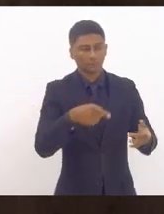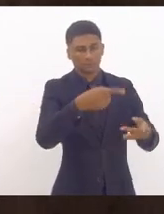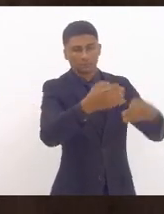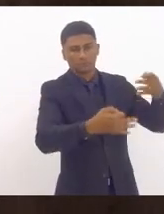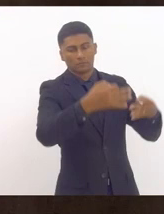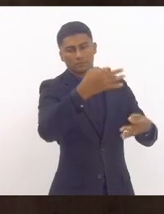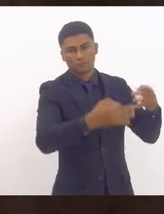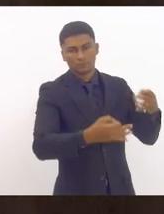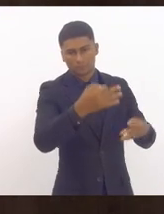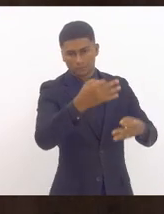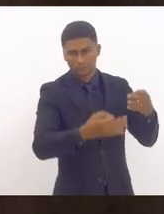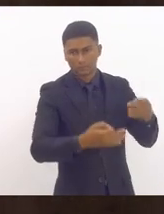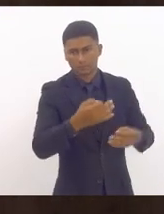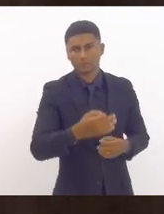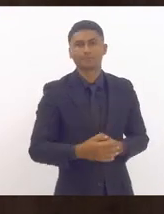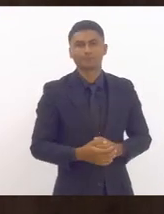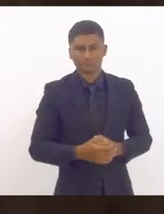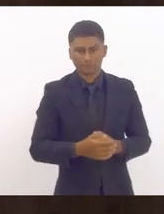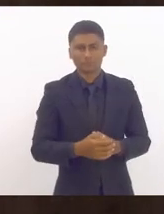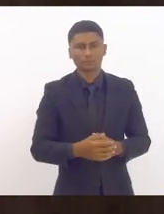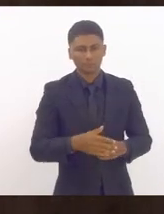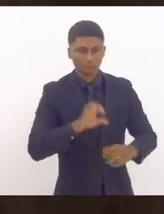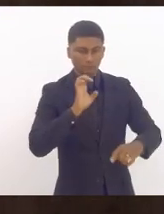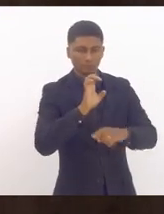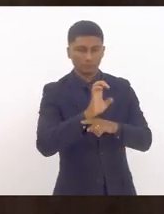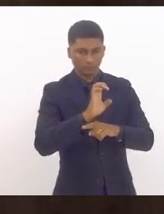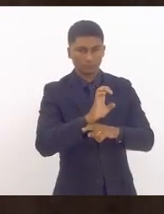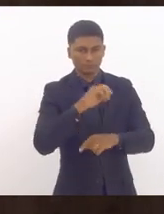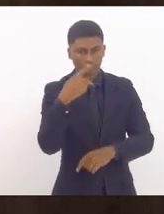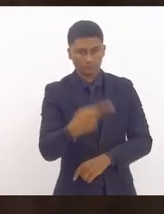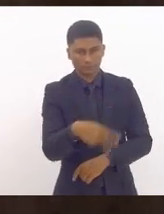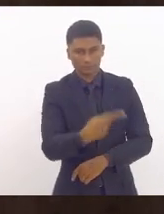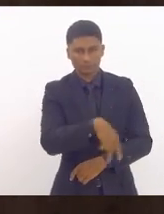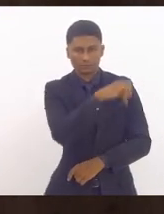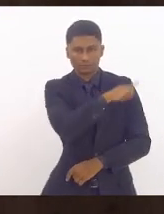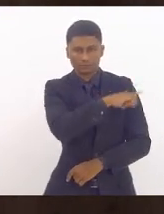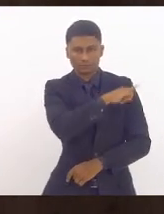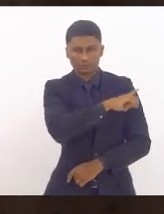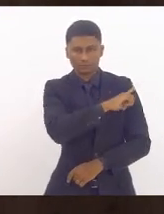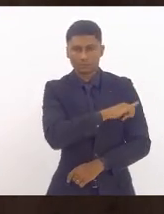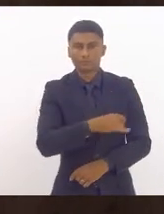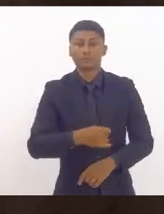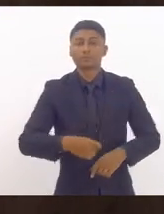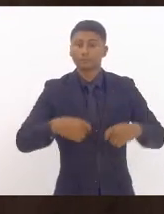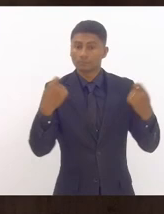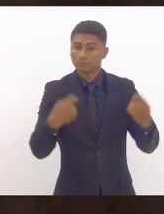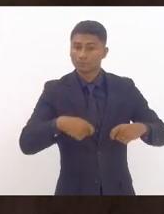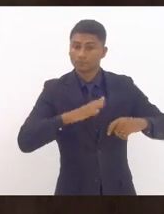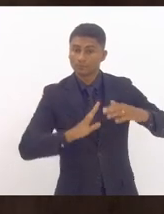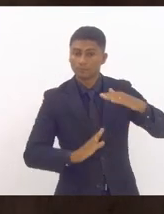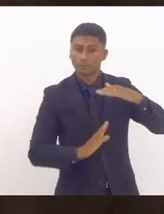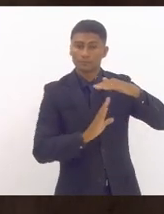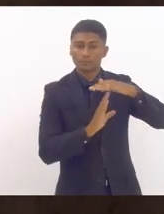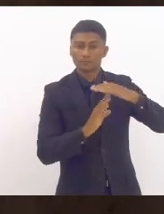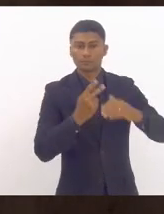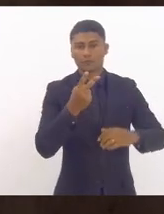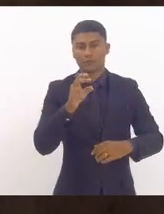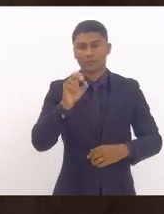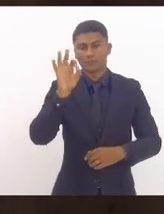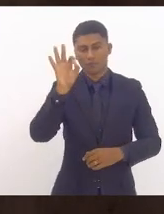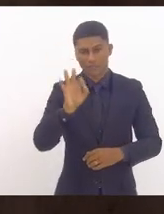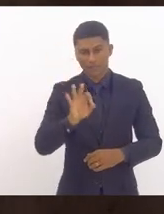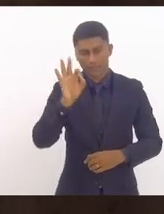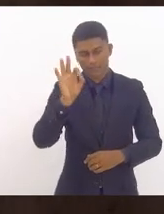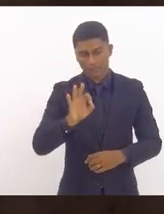tribunal, no Tribunal de Justiça do Estado do Rio de Janeiro, corresponderá, no máximo, a